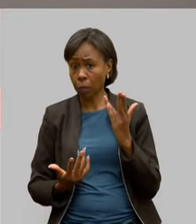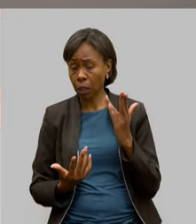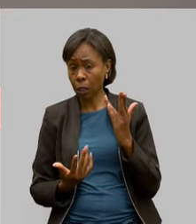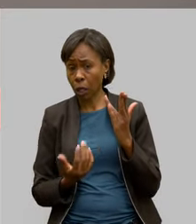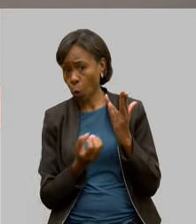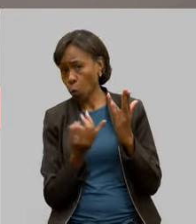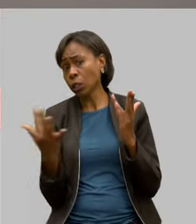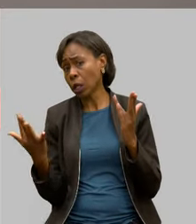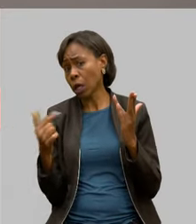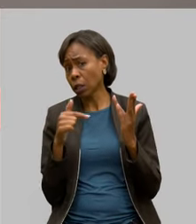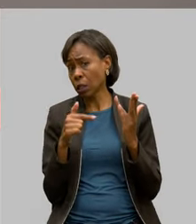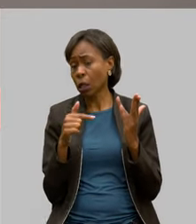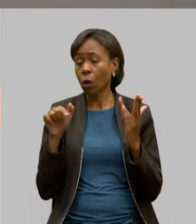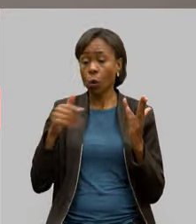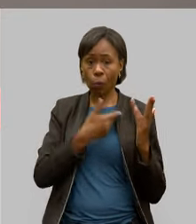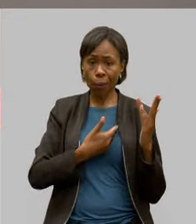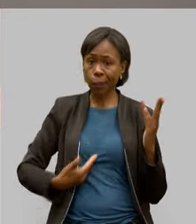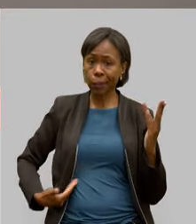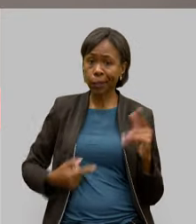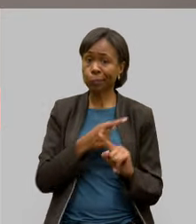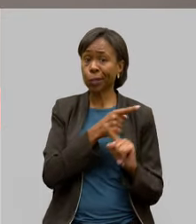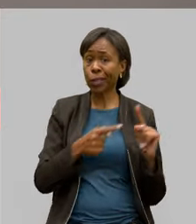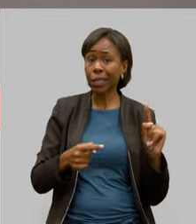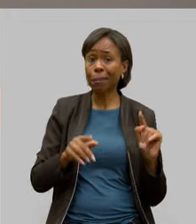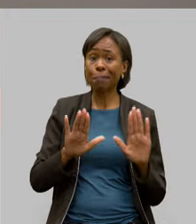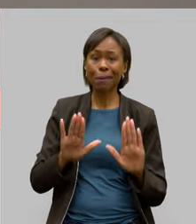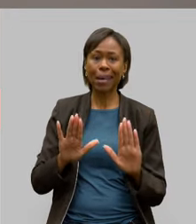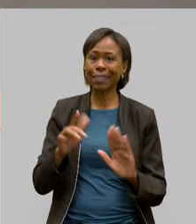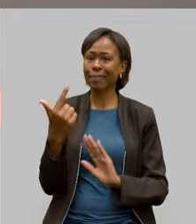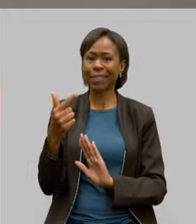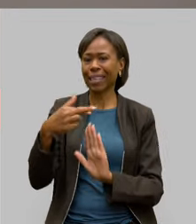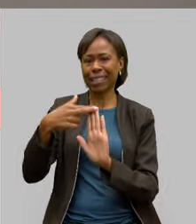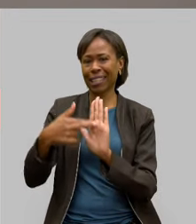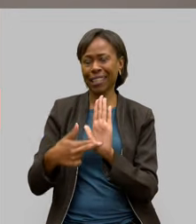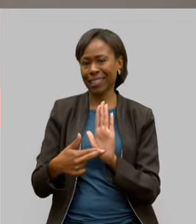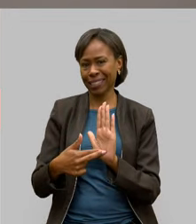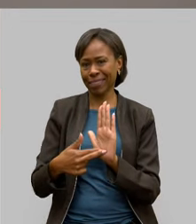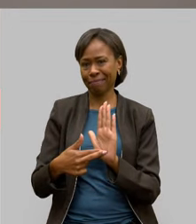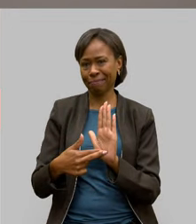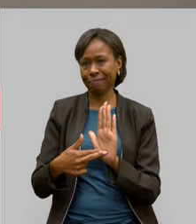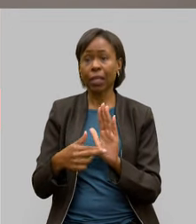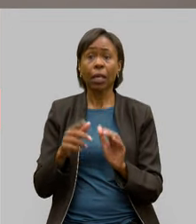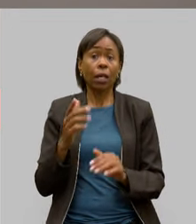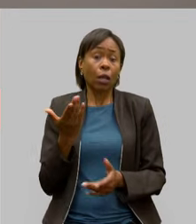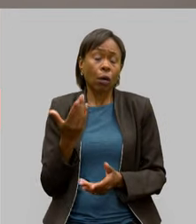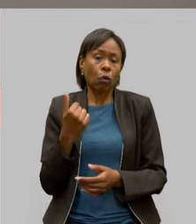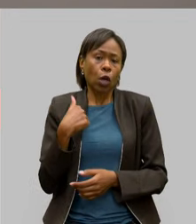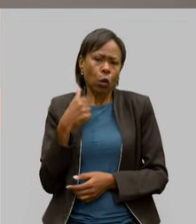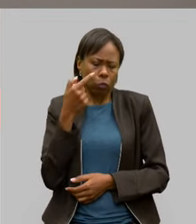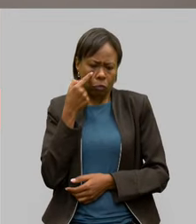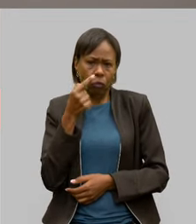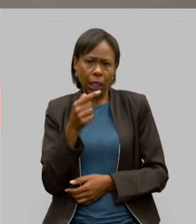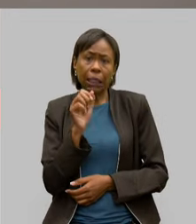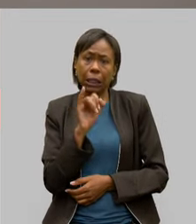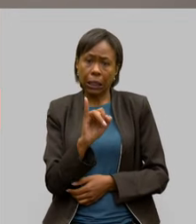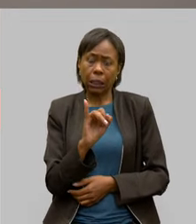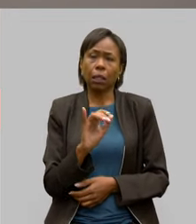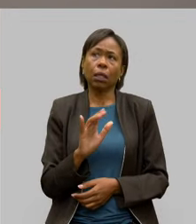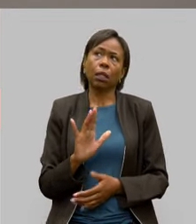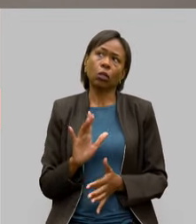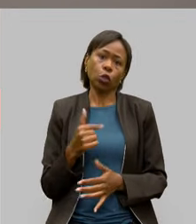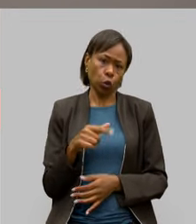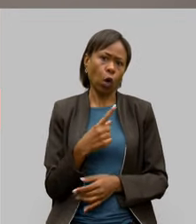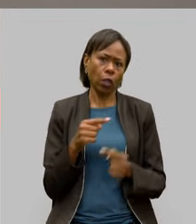o estado proíbe ele não regula então eu não vejo a partir do momento que nós excepcion porque o que nós damos é um